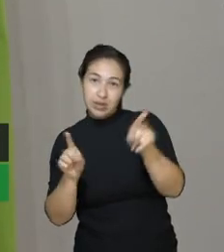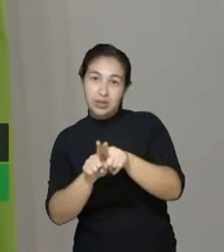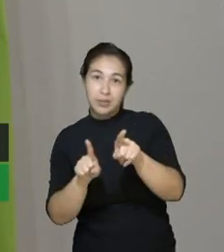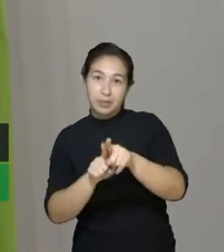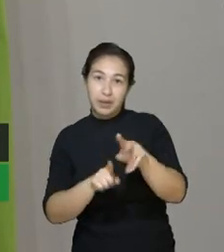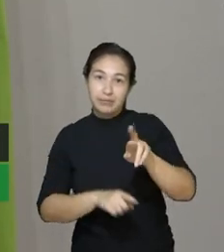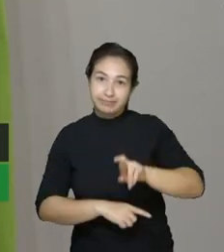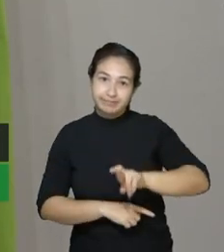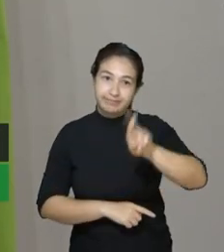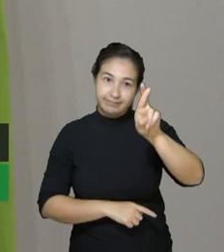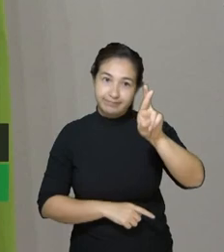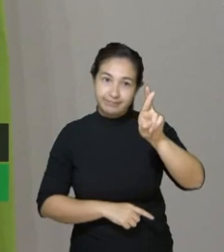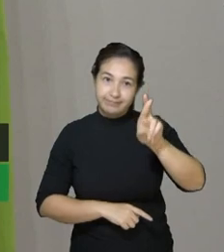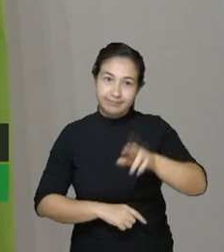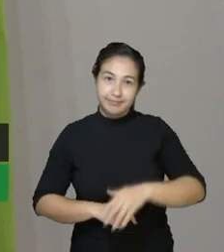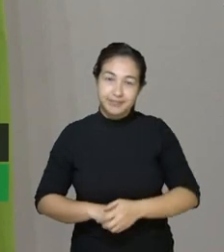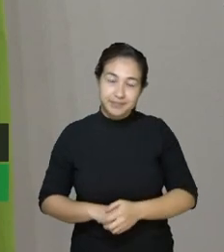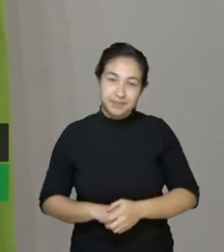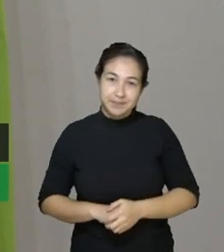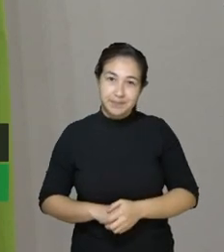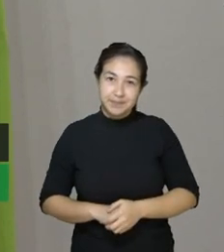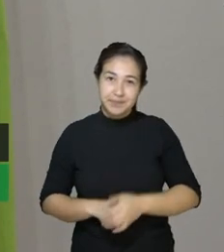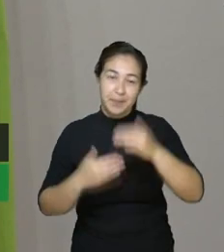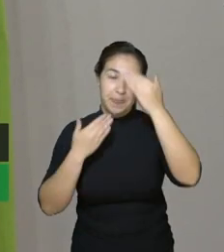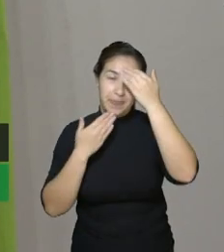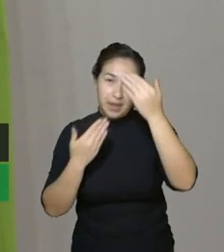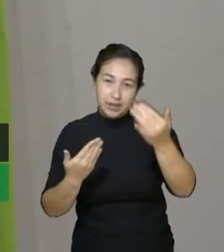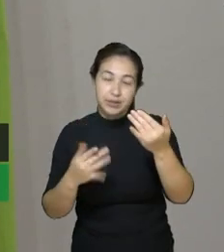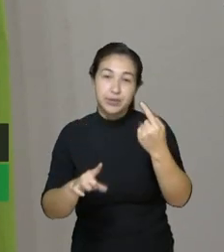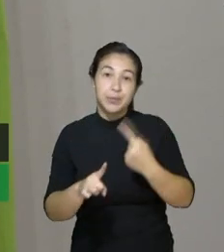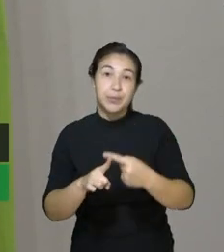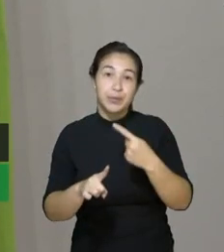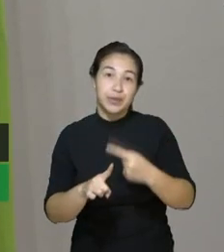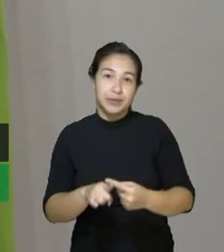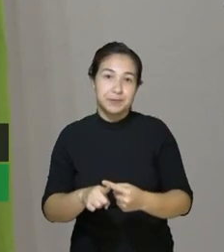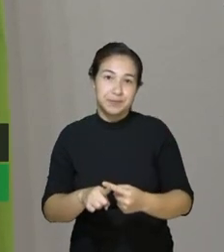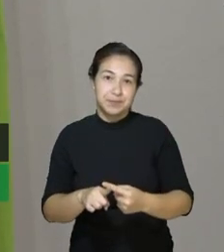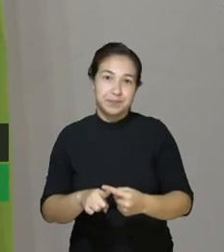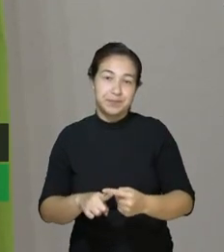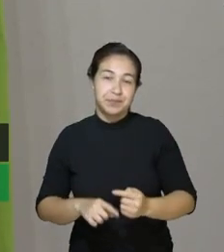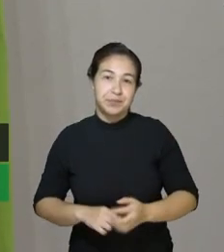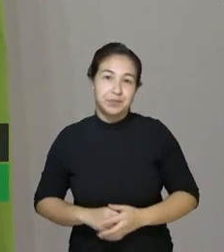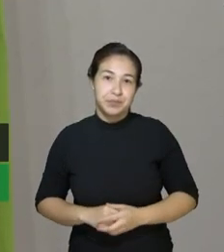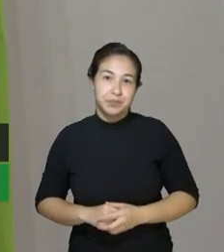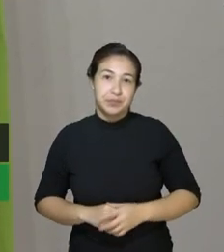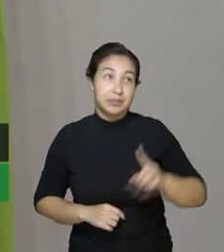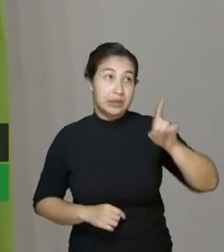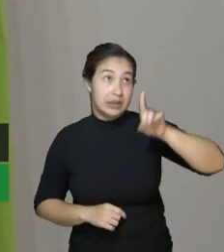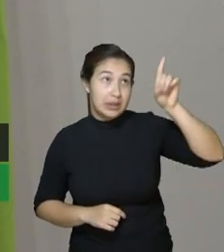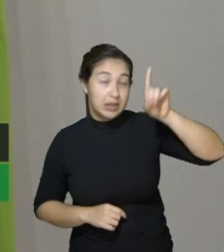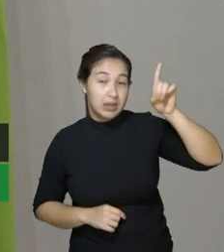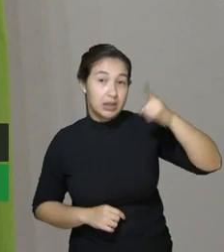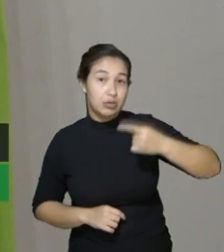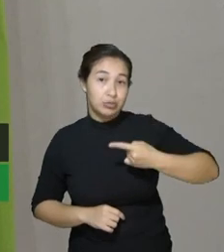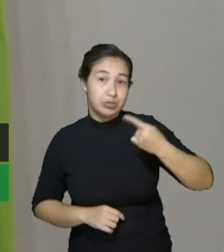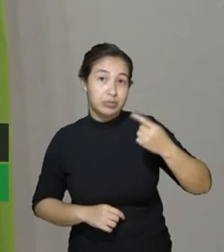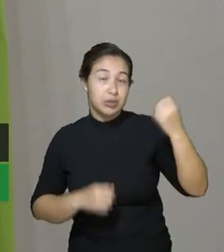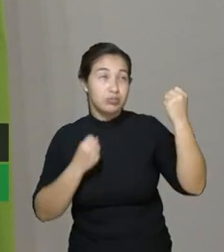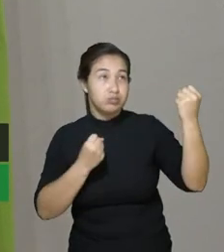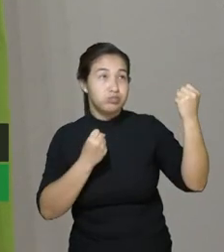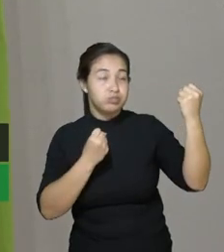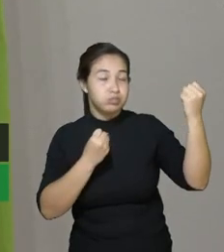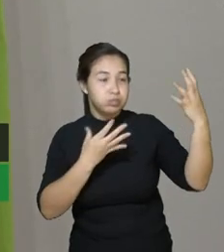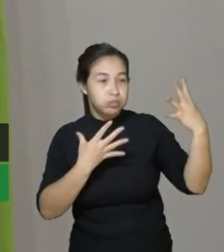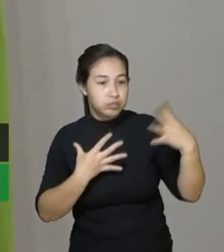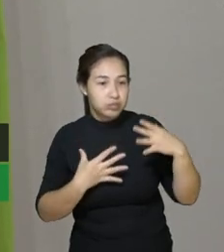responsabilidade. Gratidão, deputado Nadal, a Deus, não é? Pela força, pela graça,